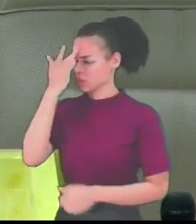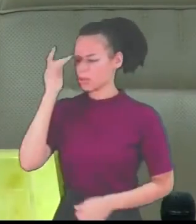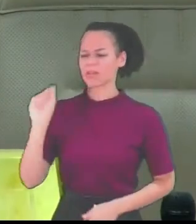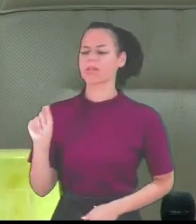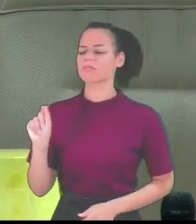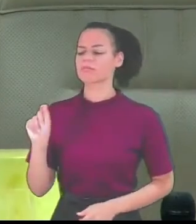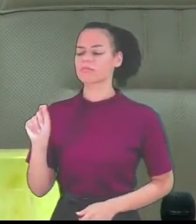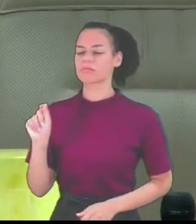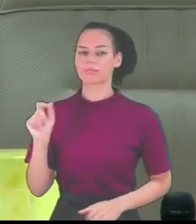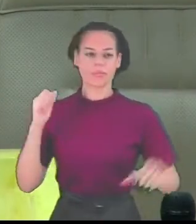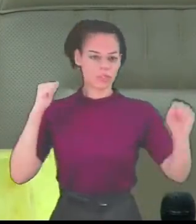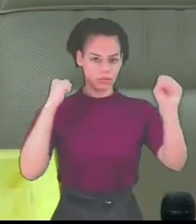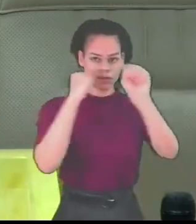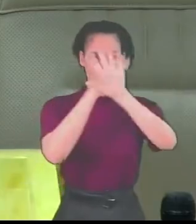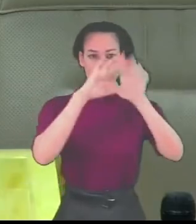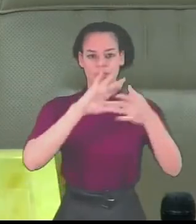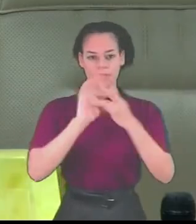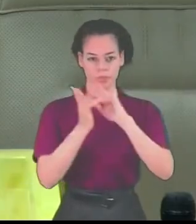Jesus